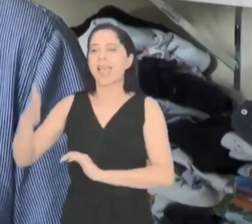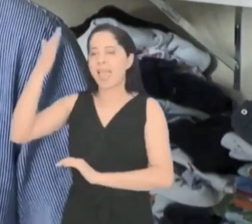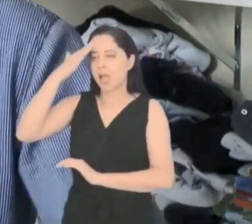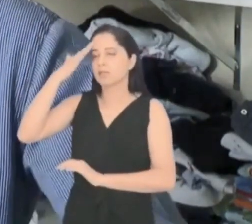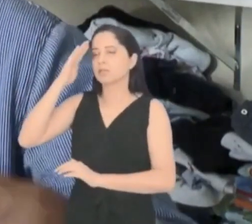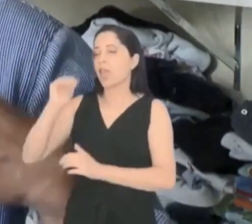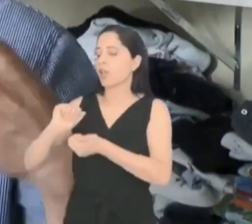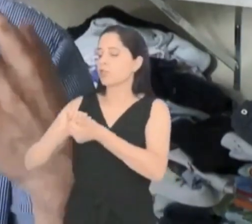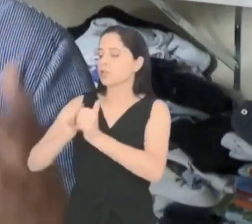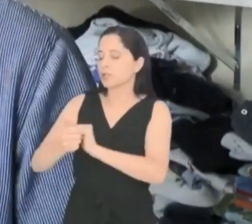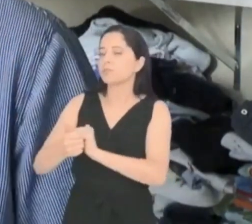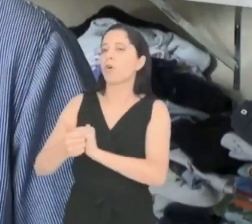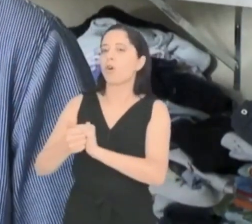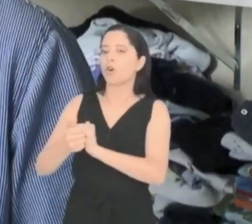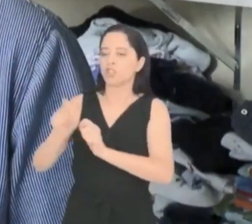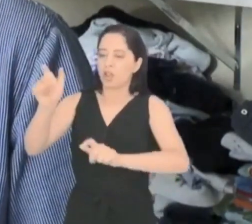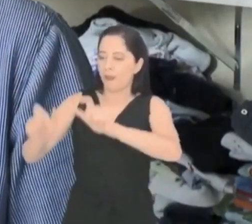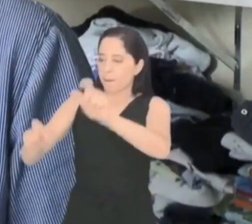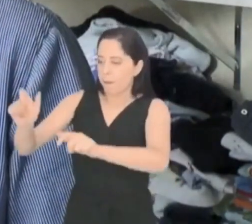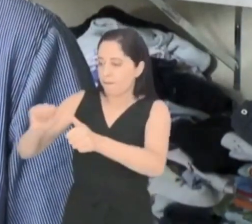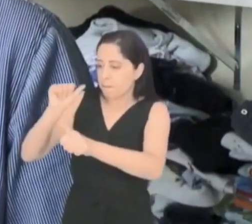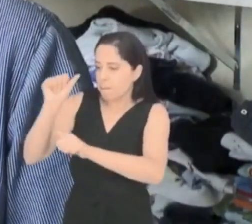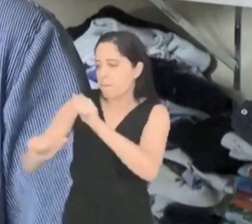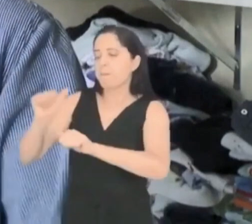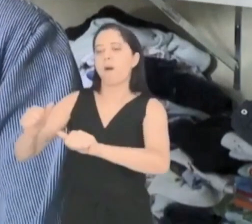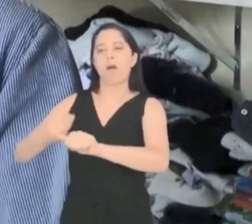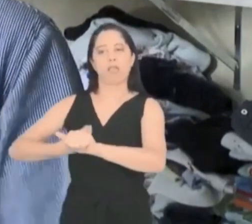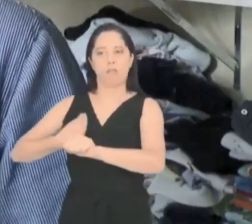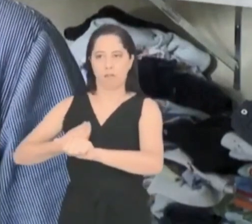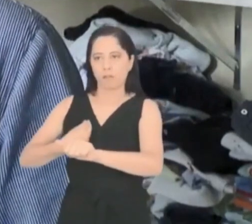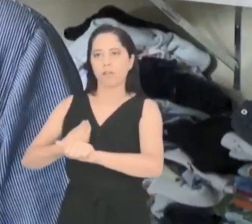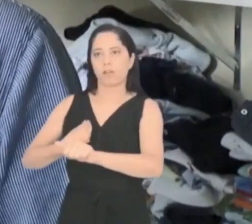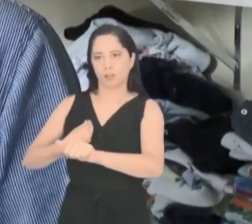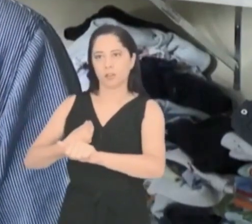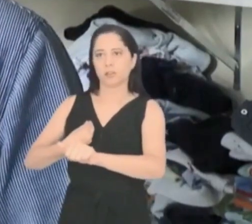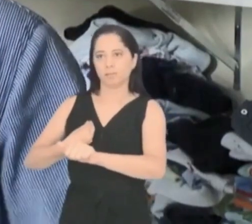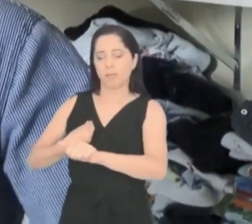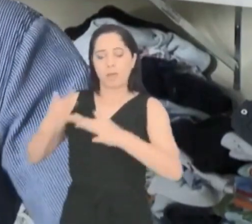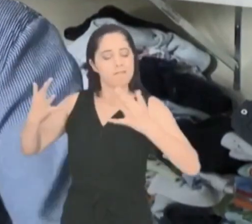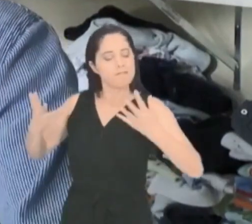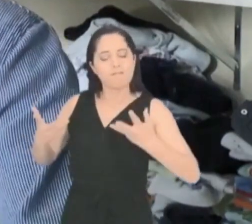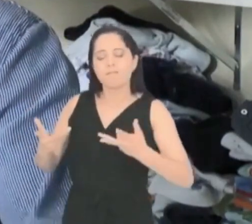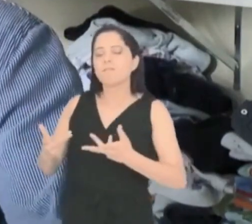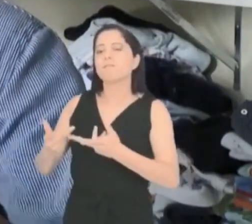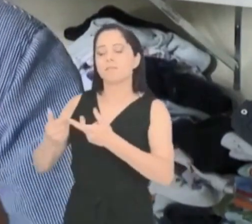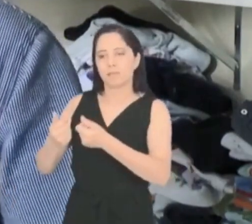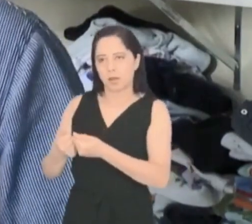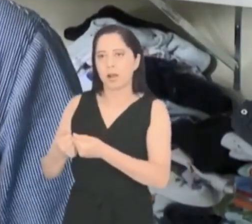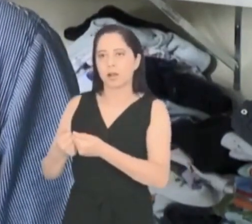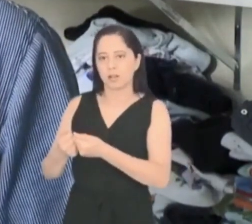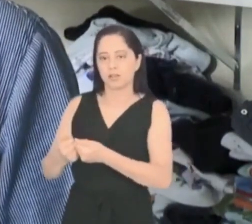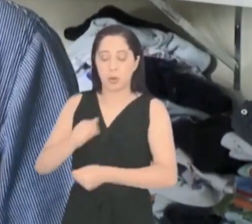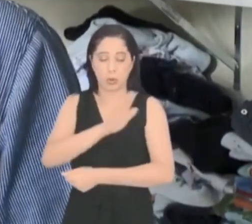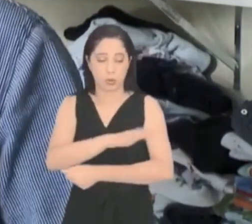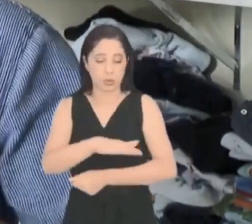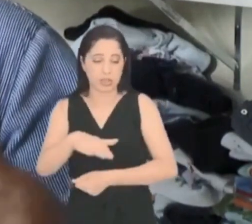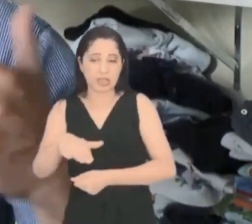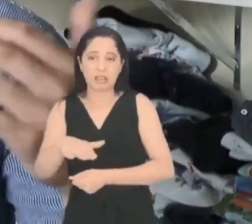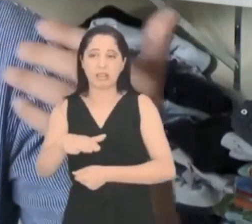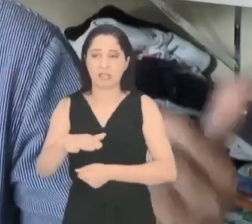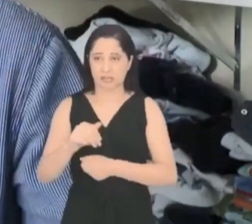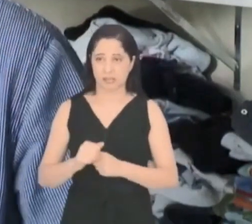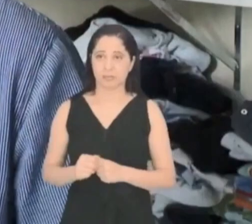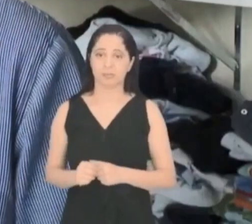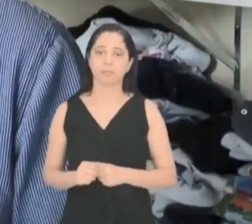que o esporte, ele transforma vidas, né? Ele faz maravilhas na